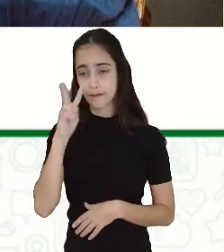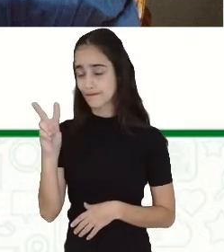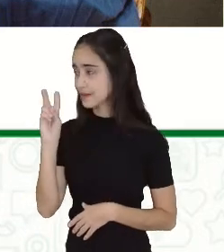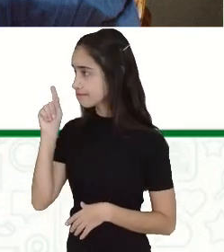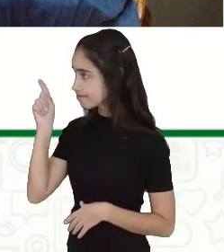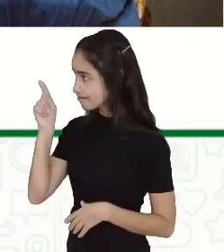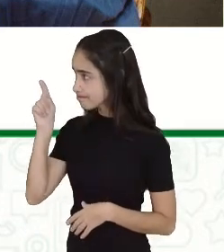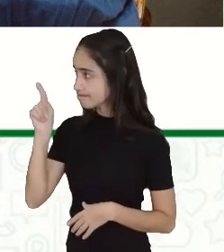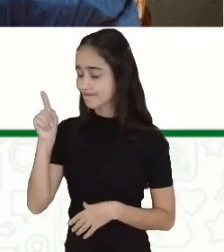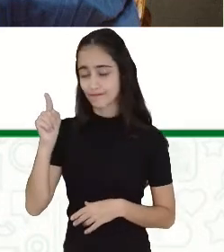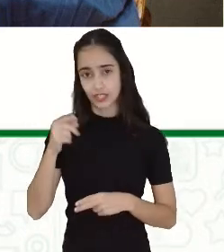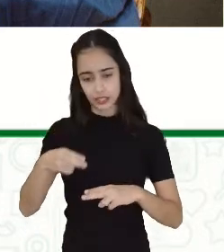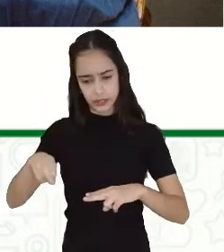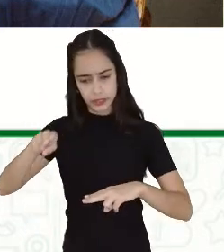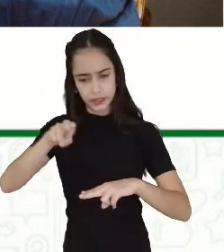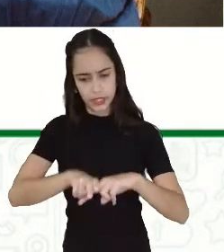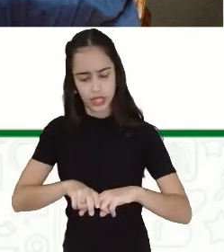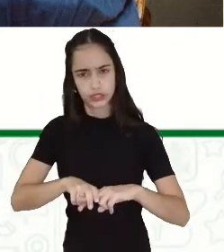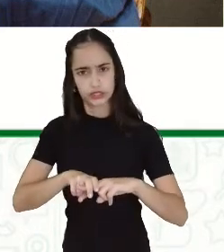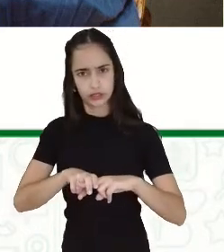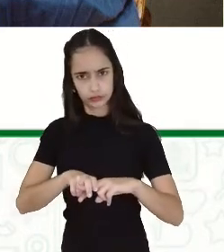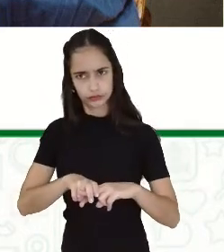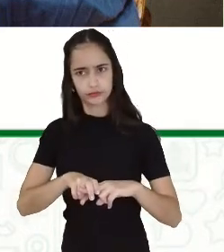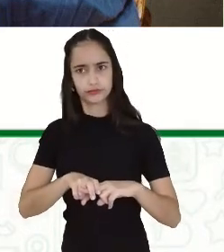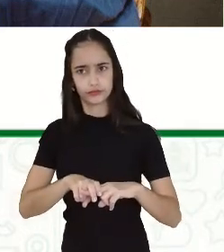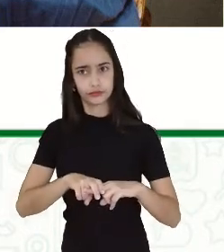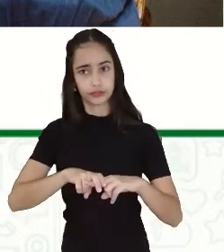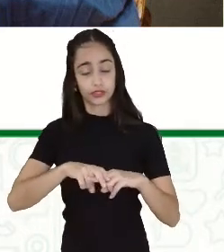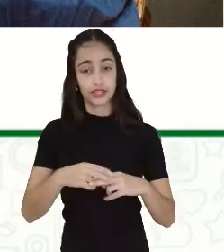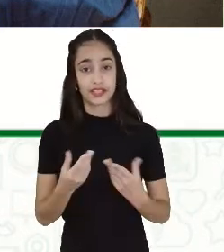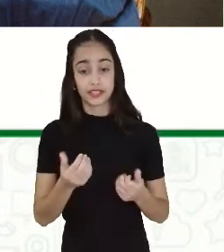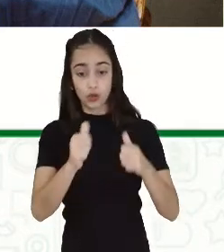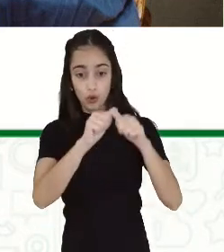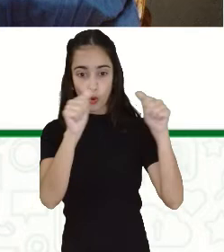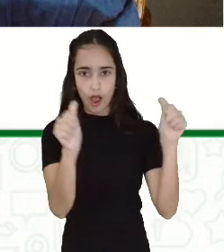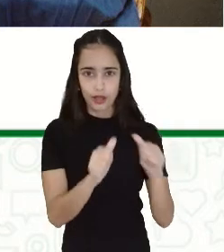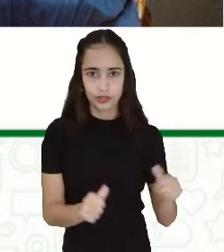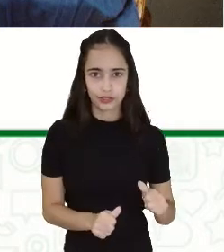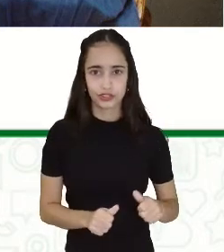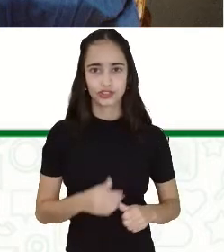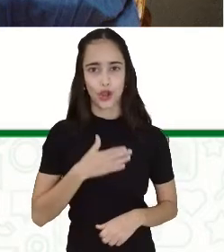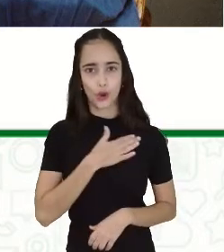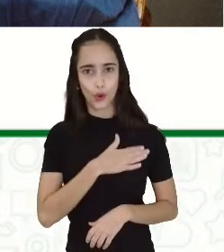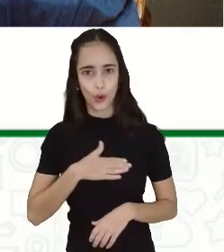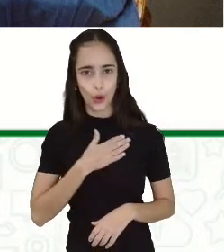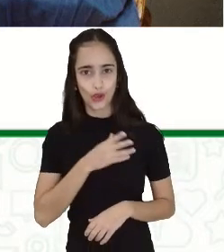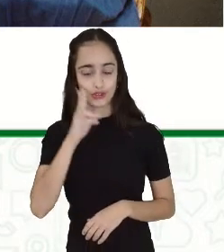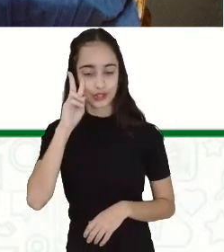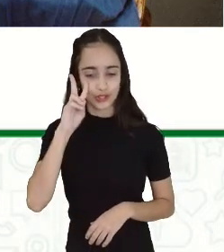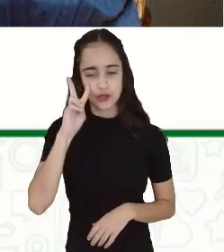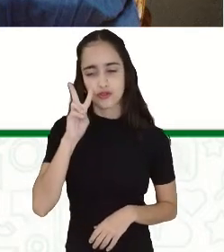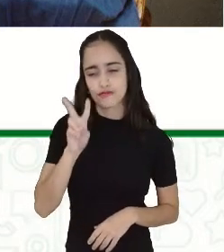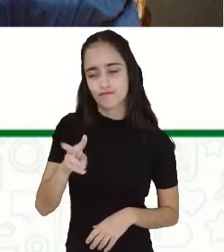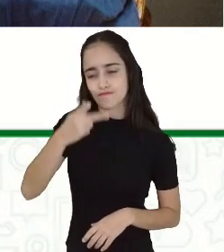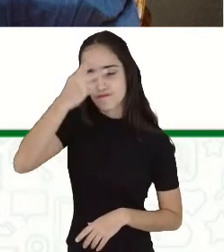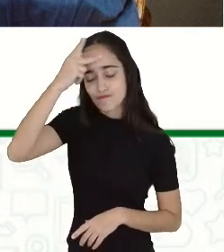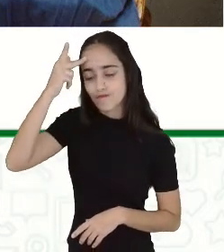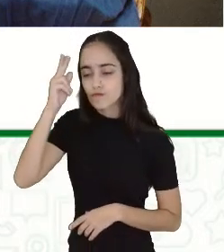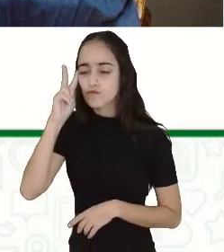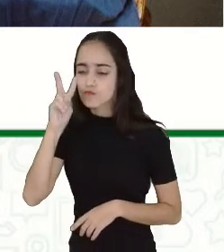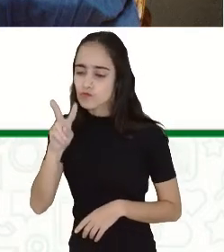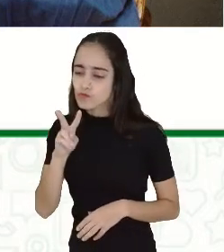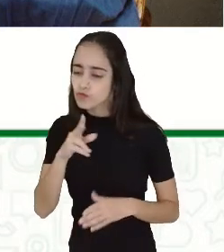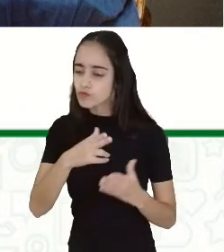artistas eles não trabalham normalmente sobre fotografias eles gostam de olhar a pessoa porque